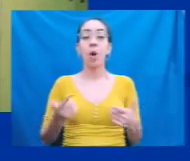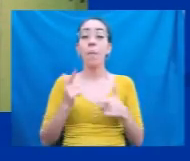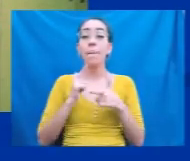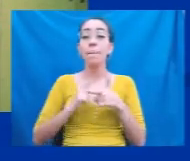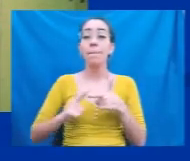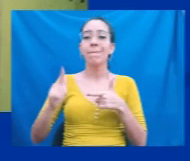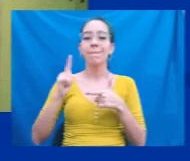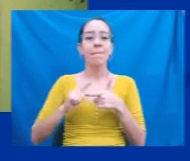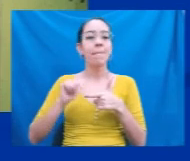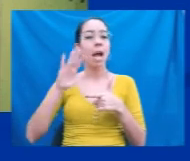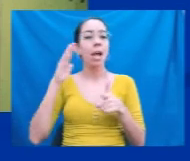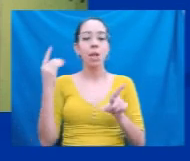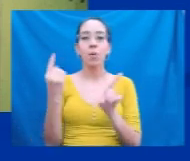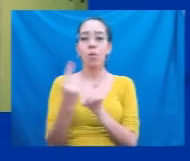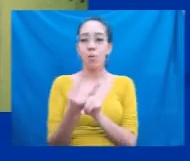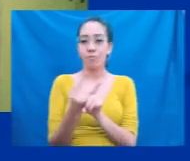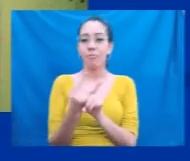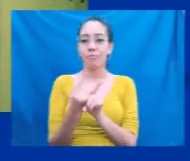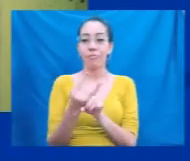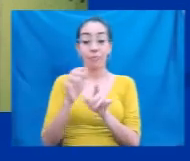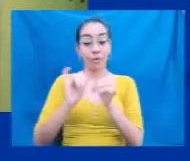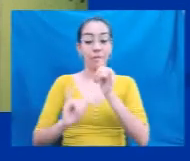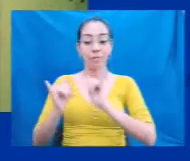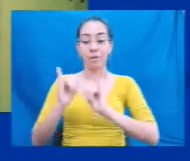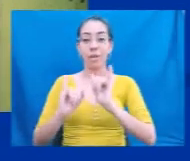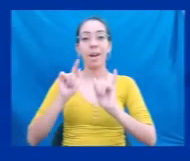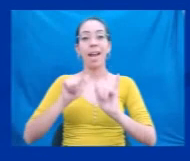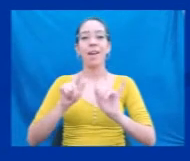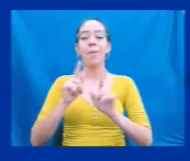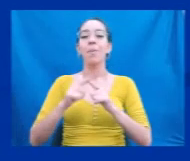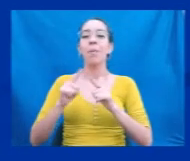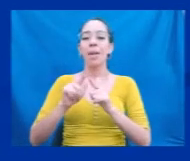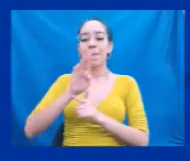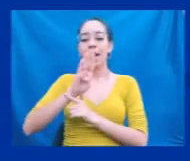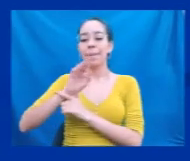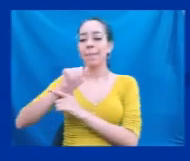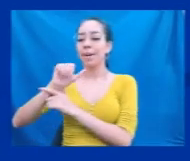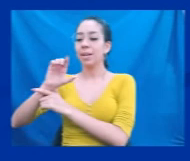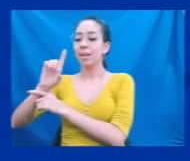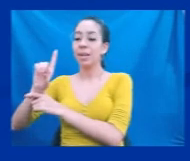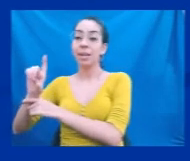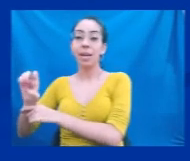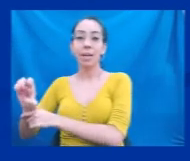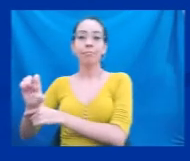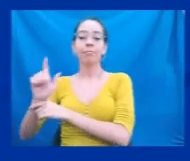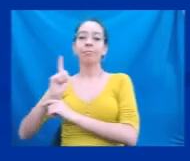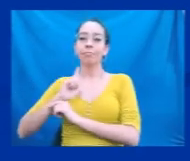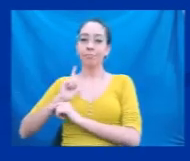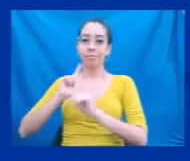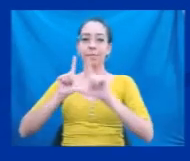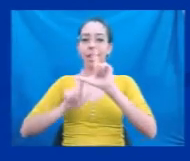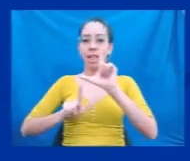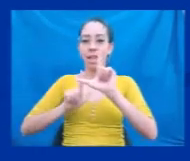Bem, então, um dos problemas mais frequentes consiste no armazenamento de substâncias químicas por ordem alfabética, né? Então,